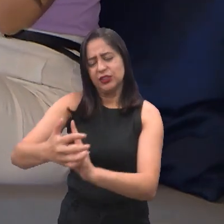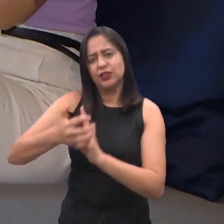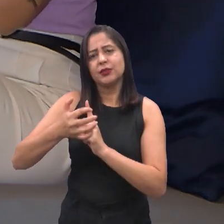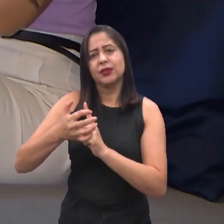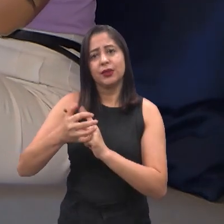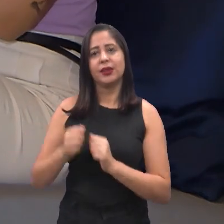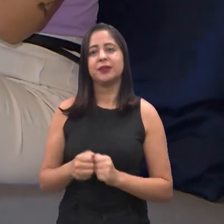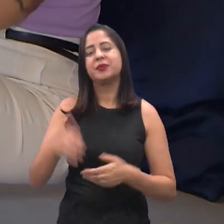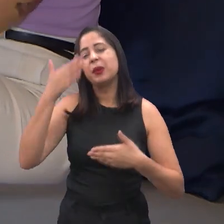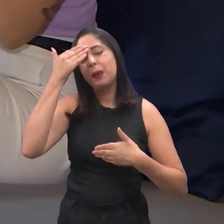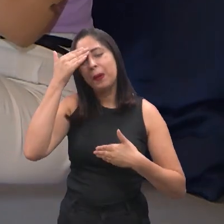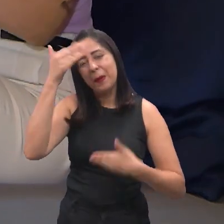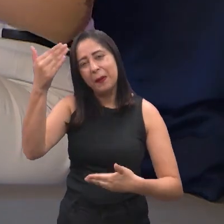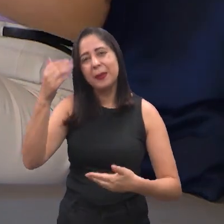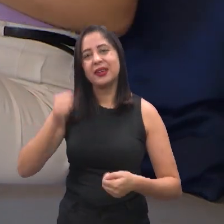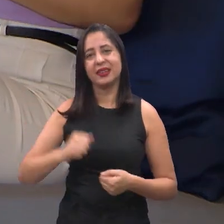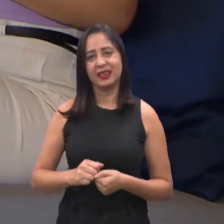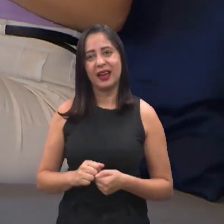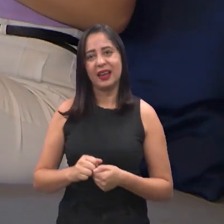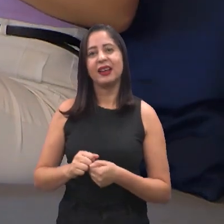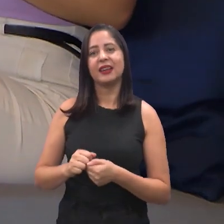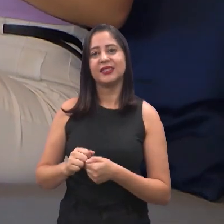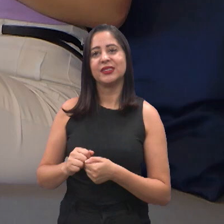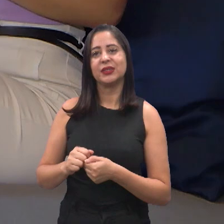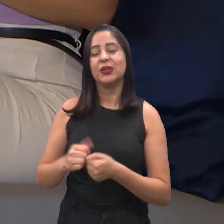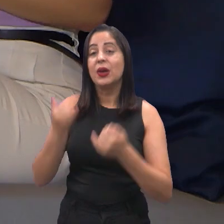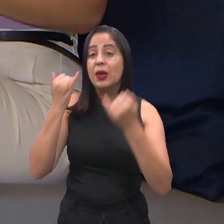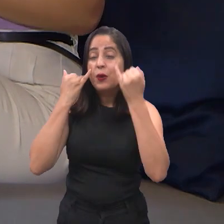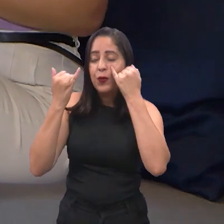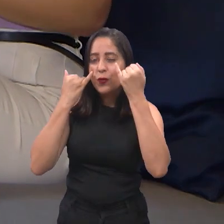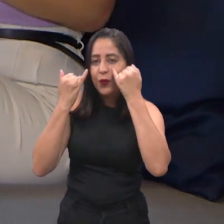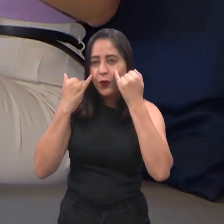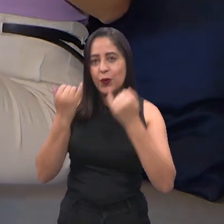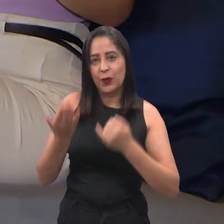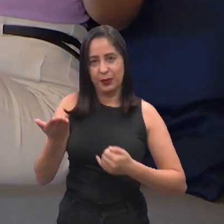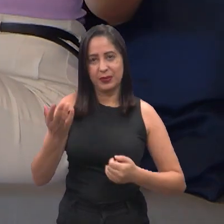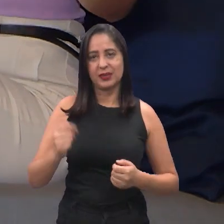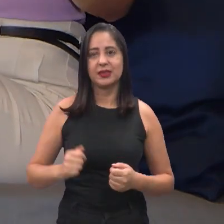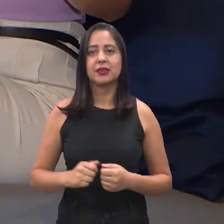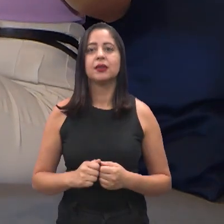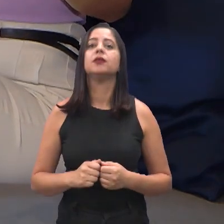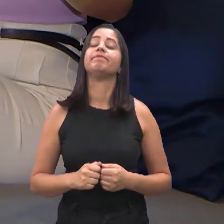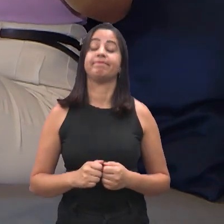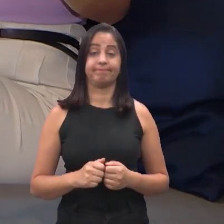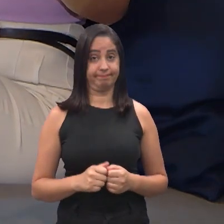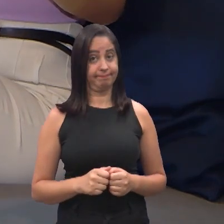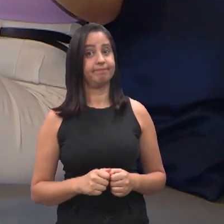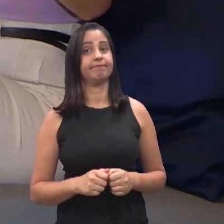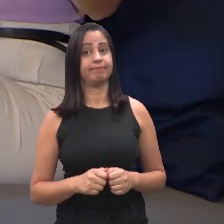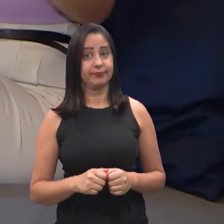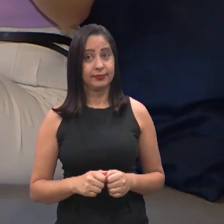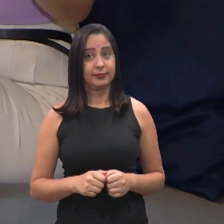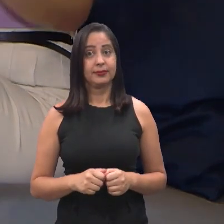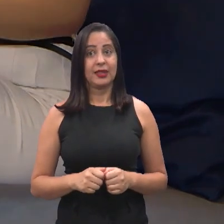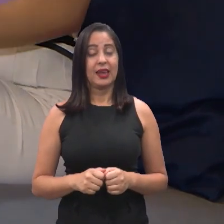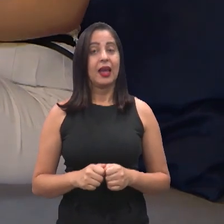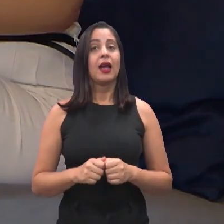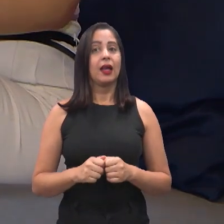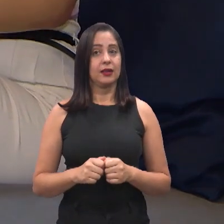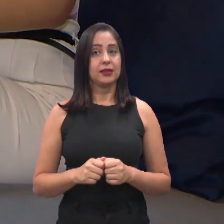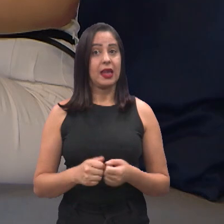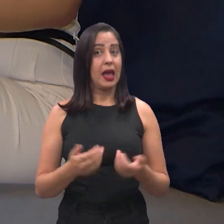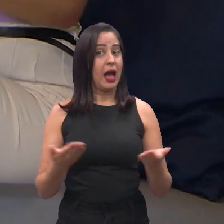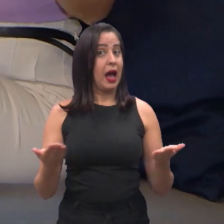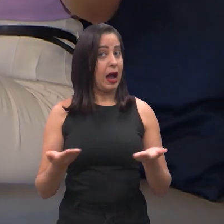Muito obrigada, viu, por dar um direcionamento aí pra gente. Pois é, Gi, acho que a palavra, né, a mensagem